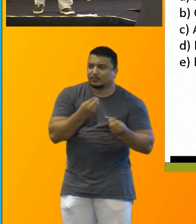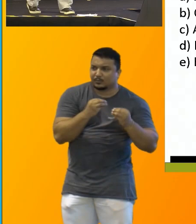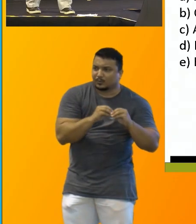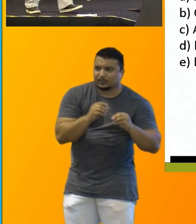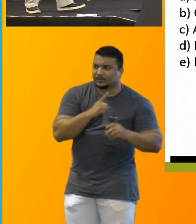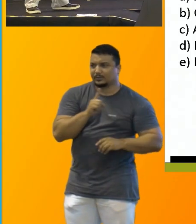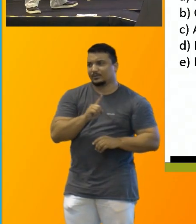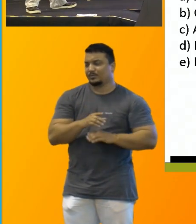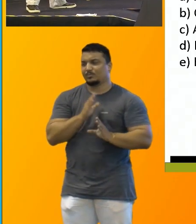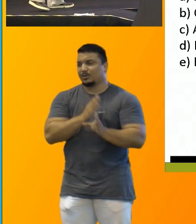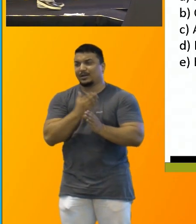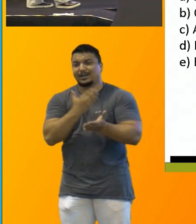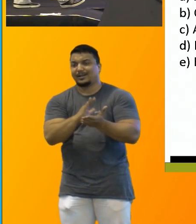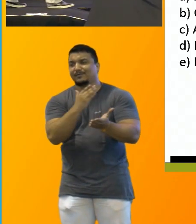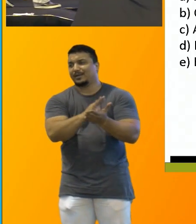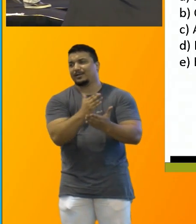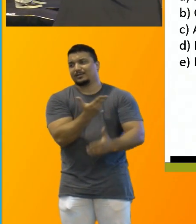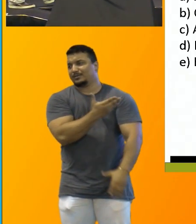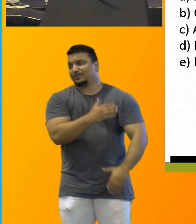Meu Deus, não tem nada a ver.